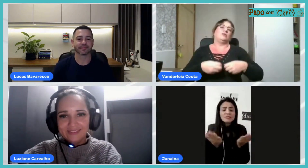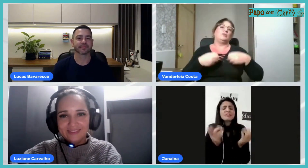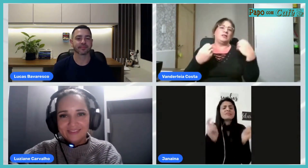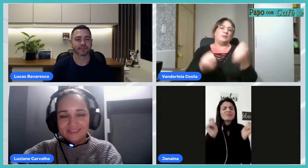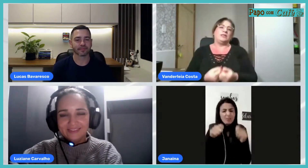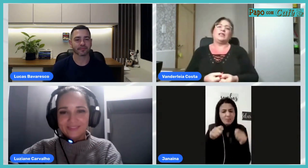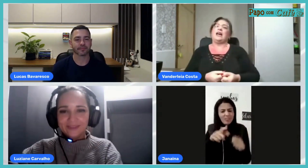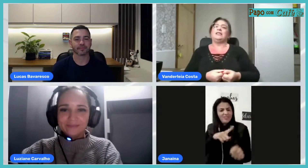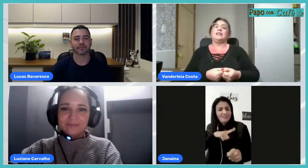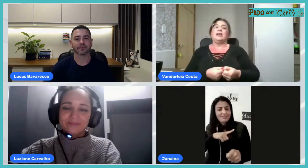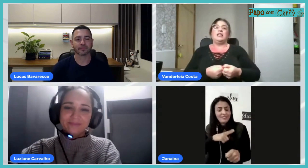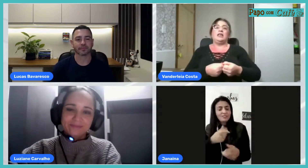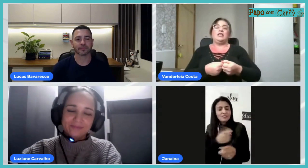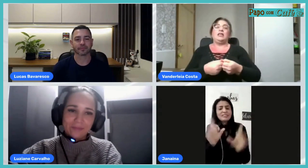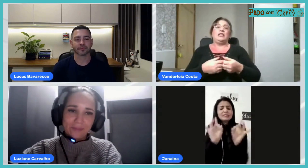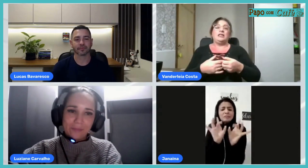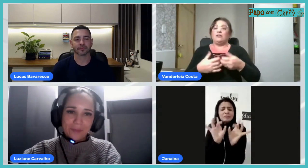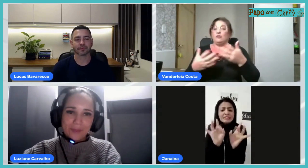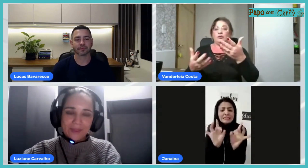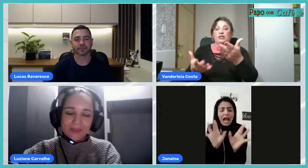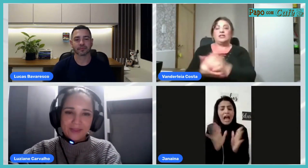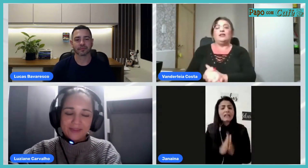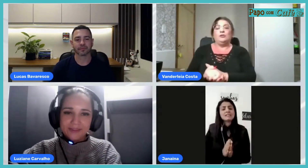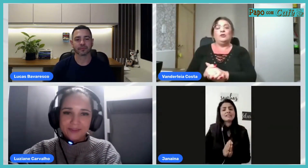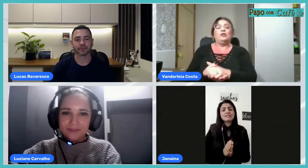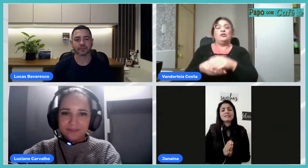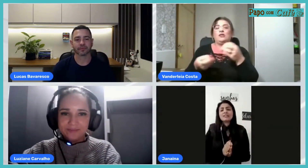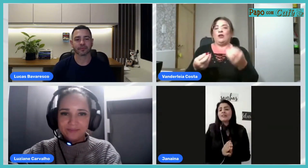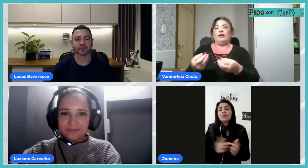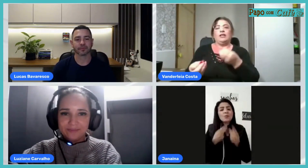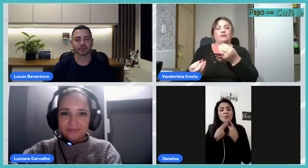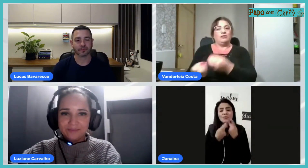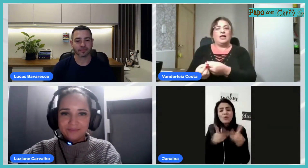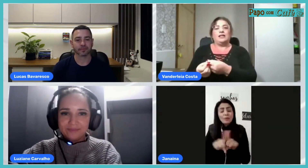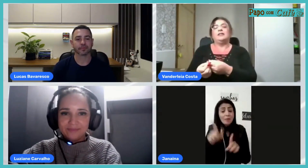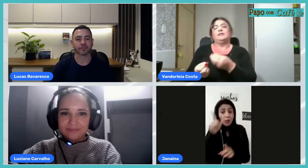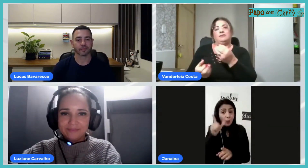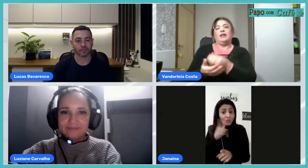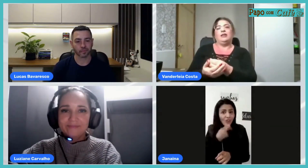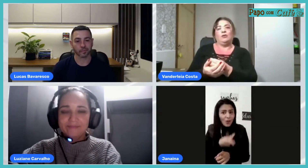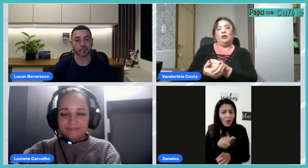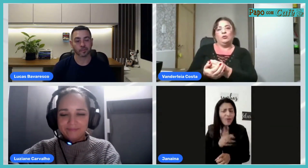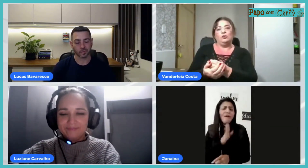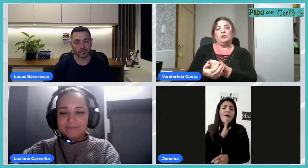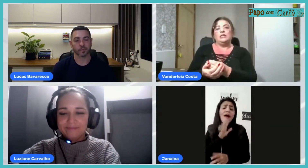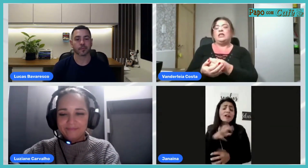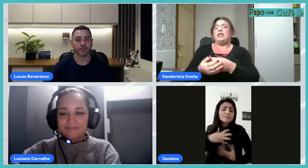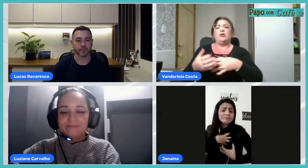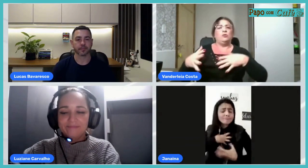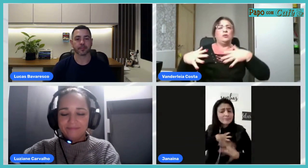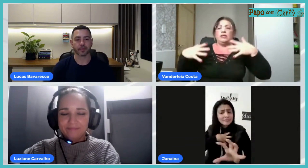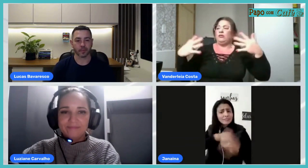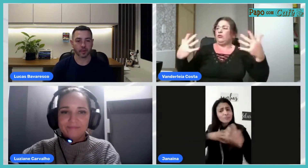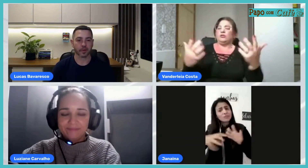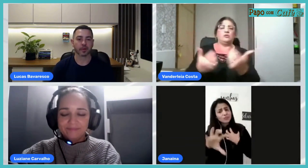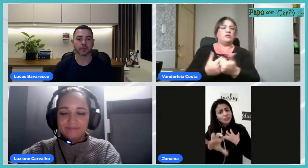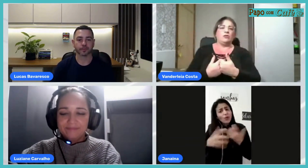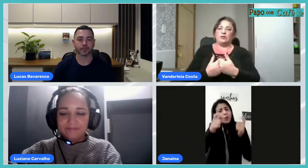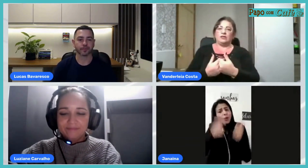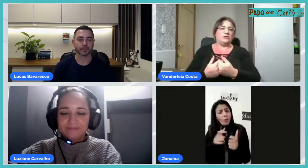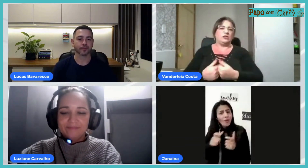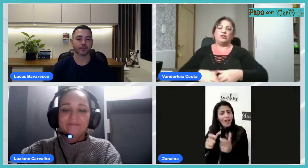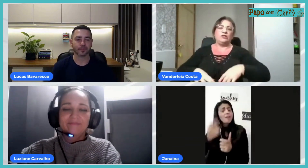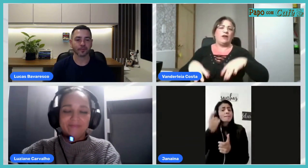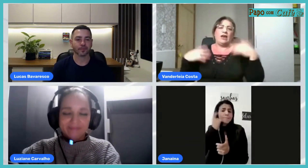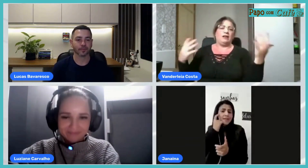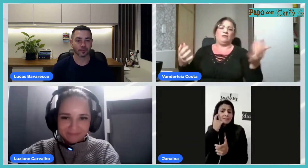vocês são super especiais e, como diz a Lu, se coloquem no lugar, né, do aluno e usem todos os